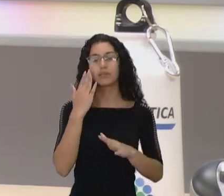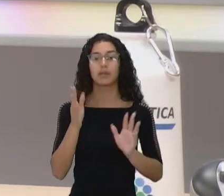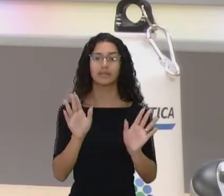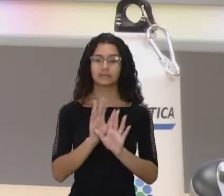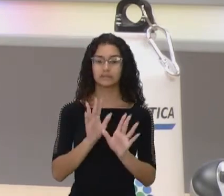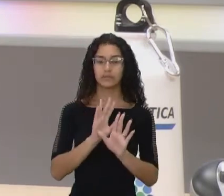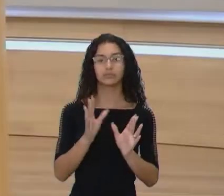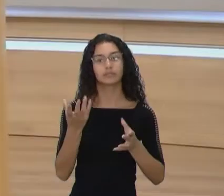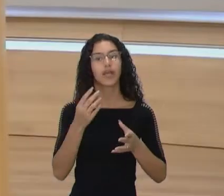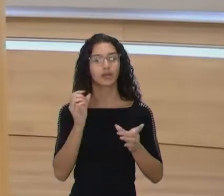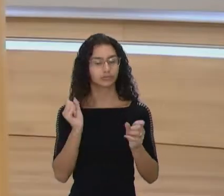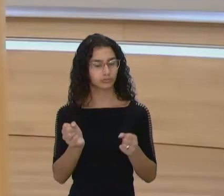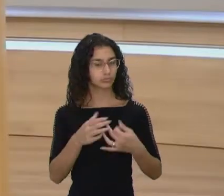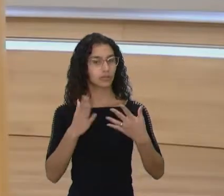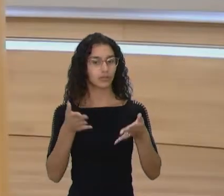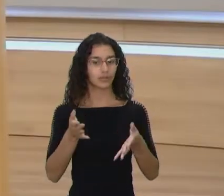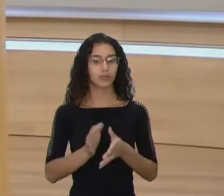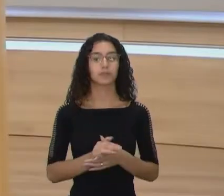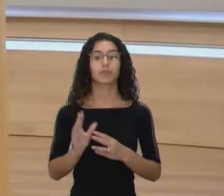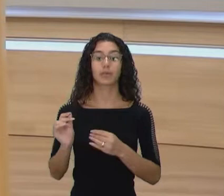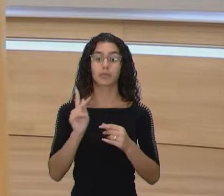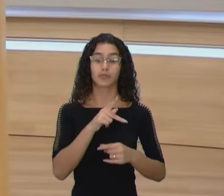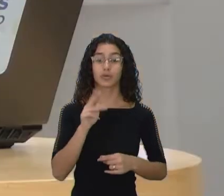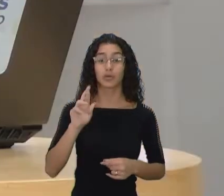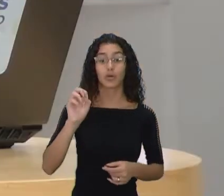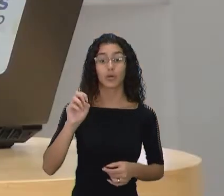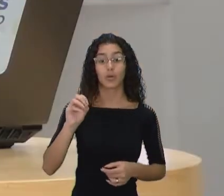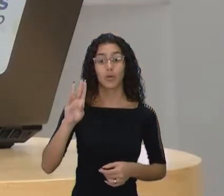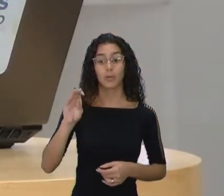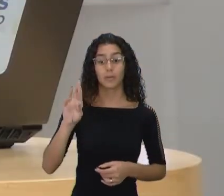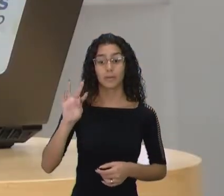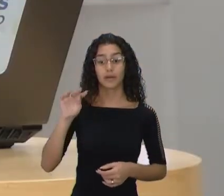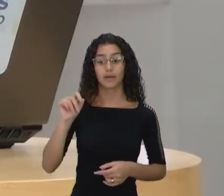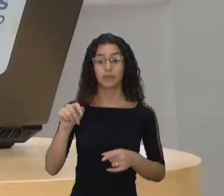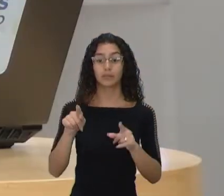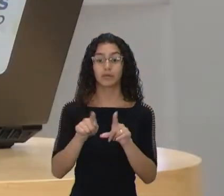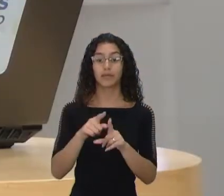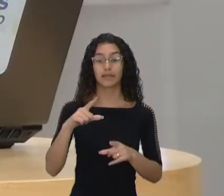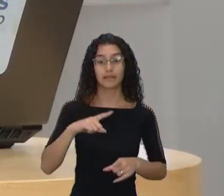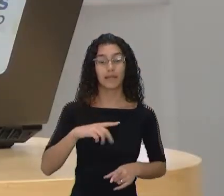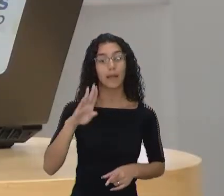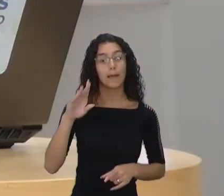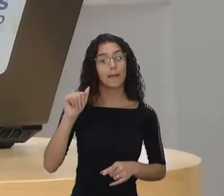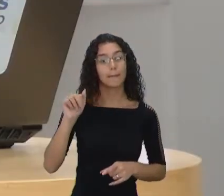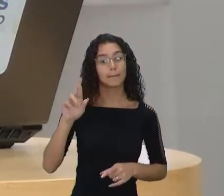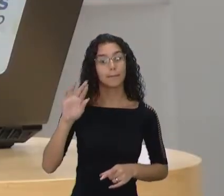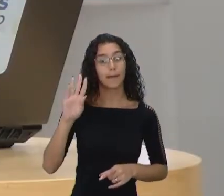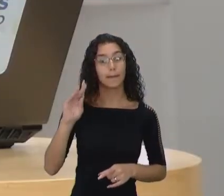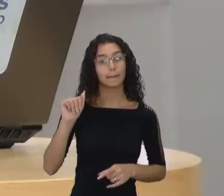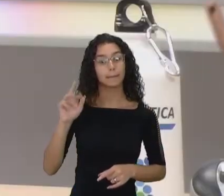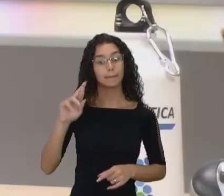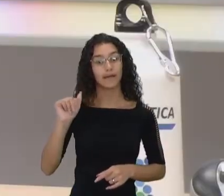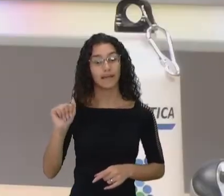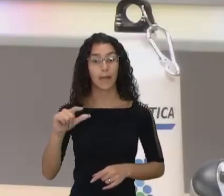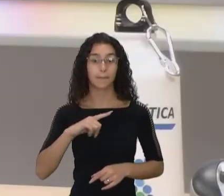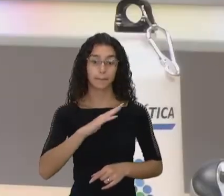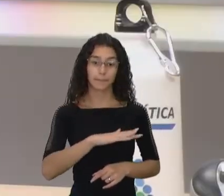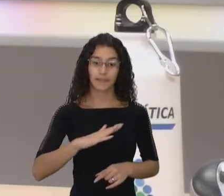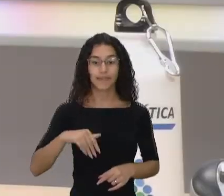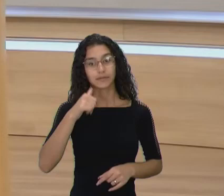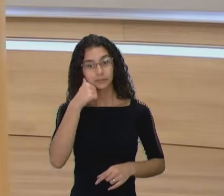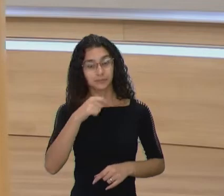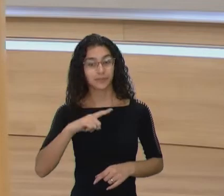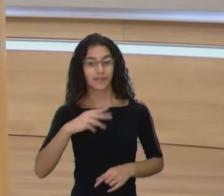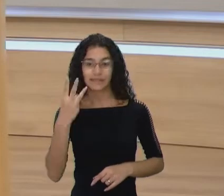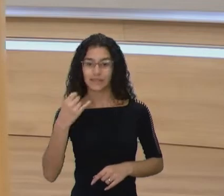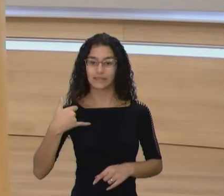me surpreendeu, quero me surpreender hoje. E eu trouxe a professora Roberta porque ela também tem a Bárbara, né? Minha pequenininha, que tem 3 anos. Vamos ver